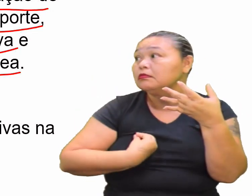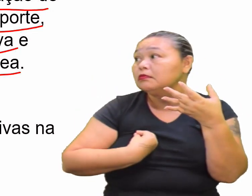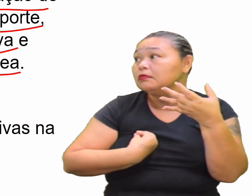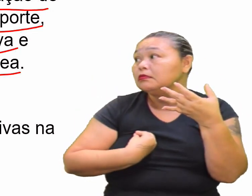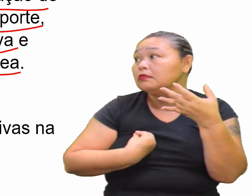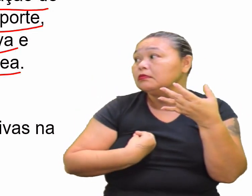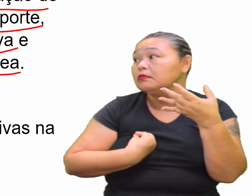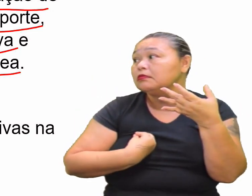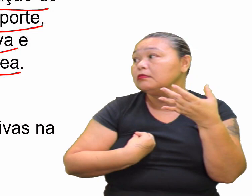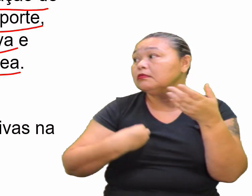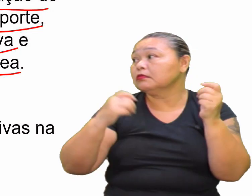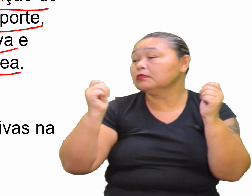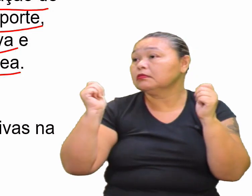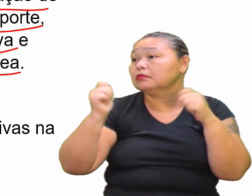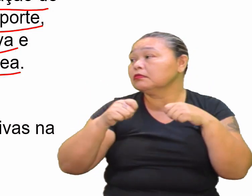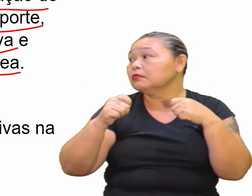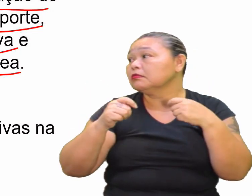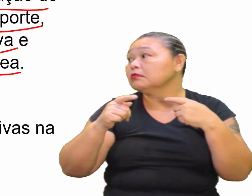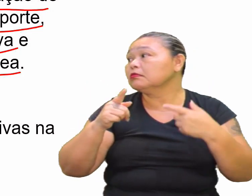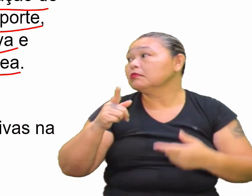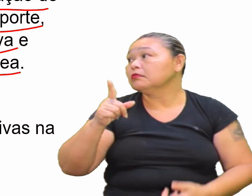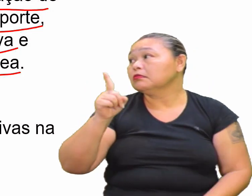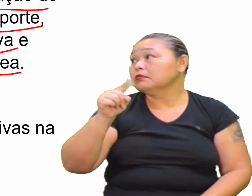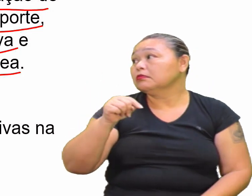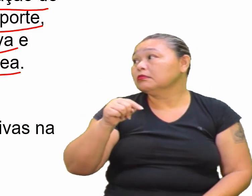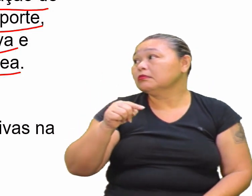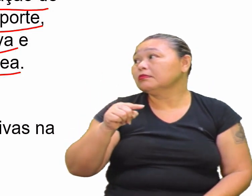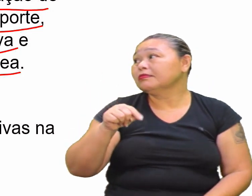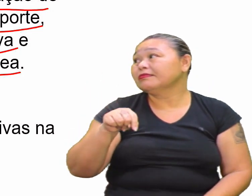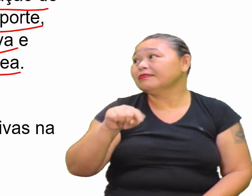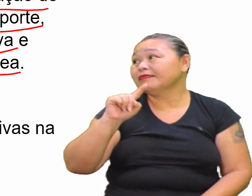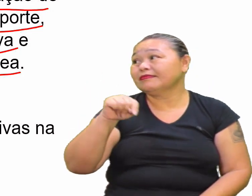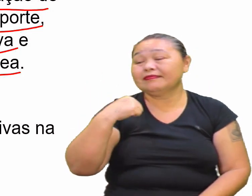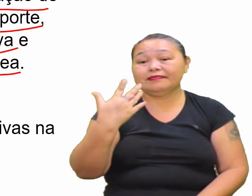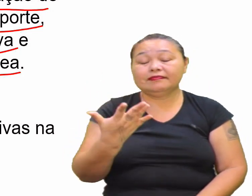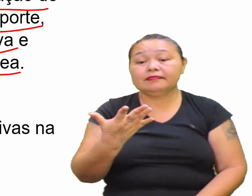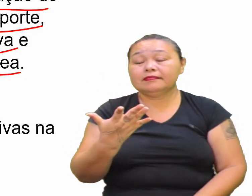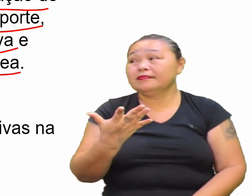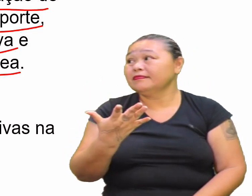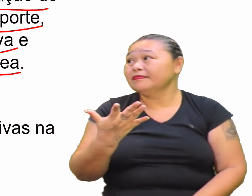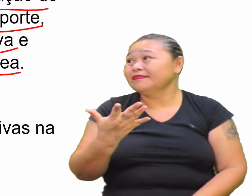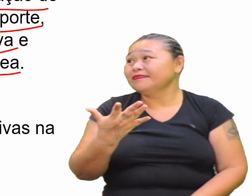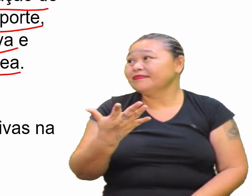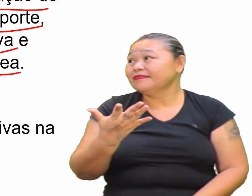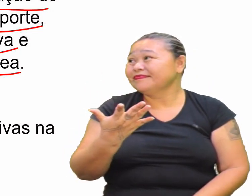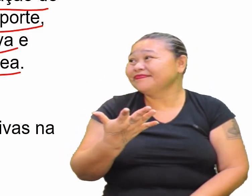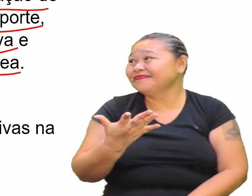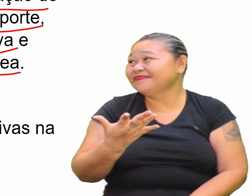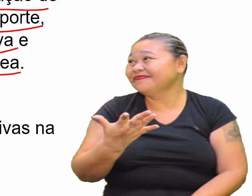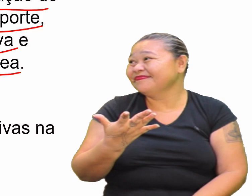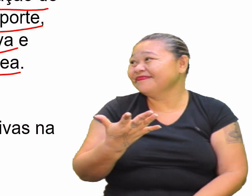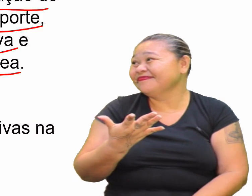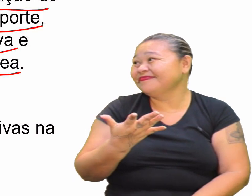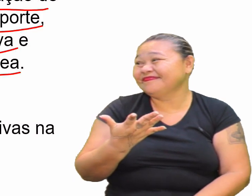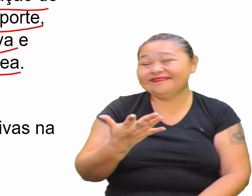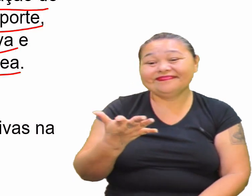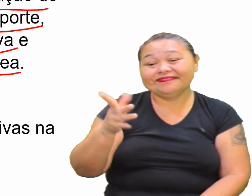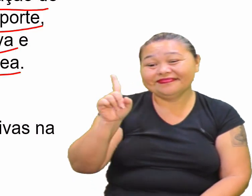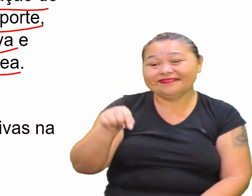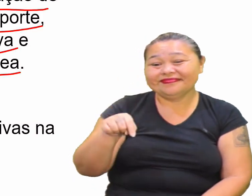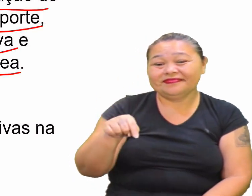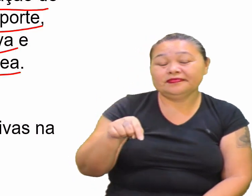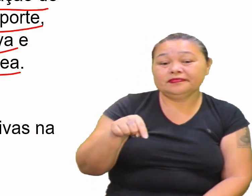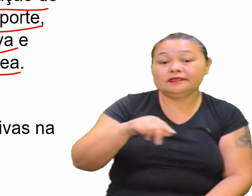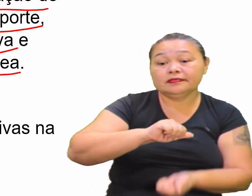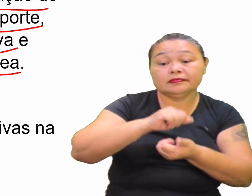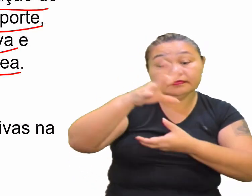ali, ela pode encontrar, né, um meio que ela pode, né, se incorporar. E